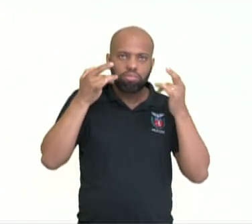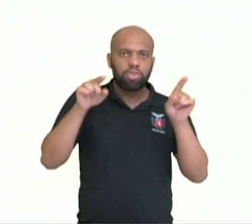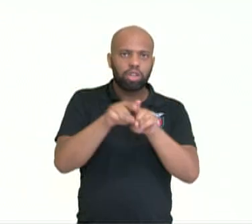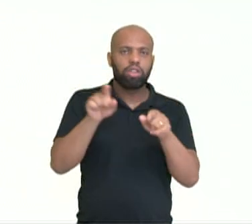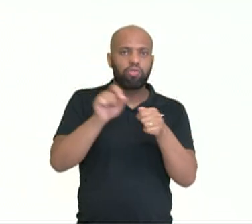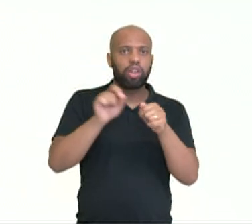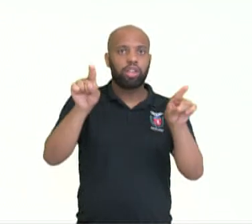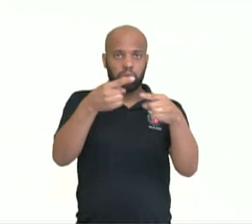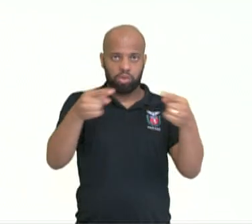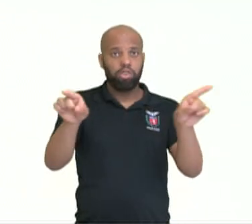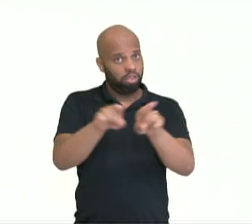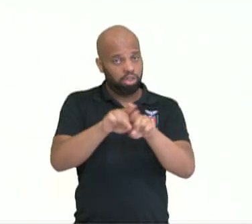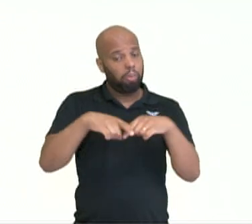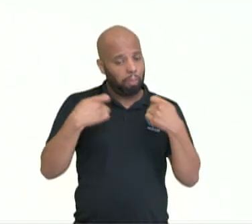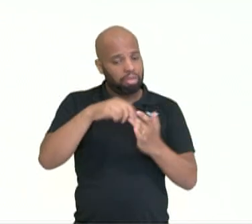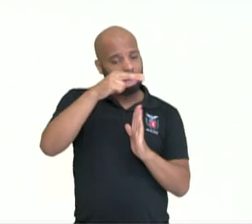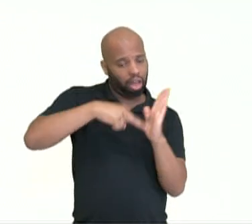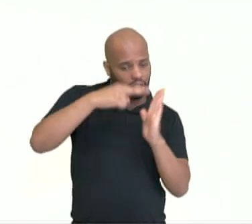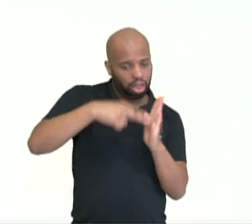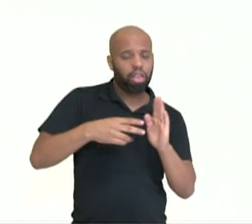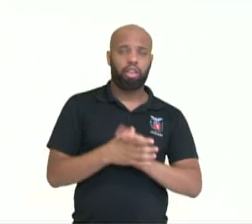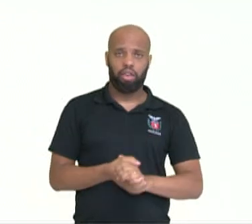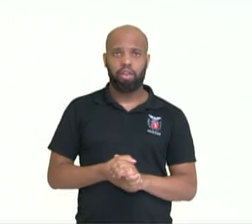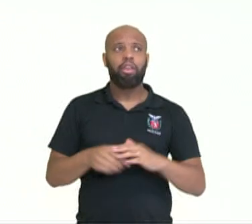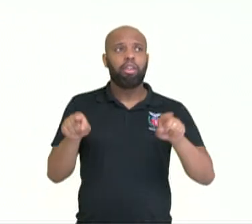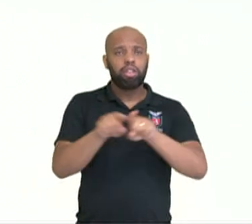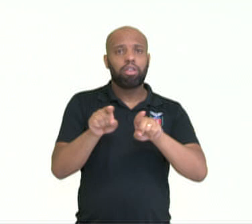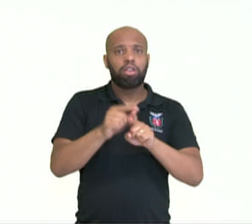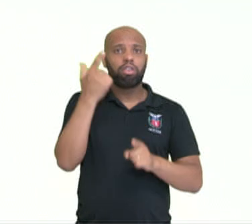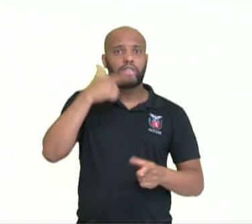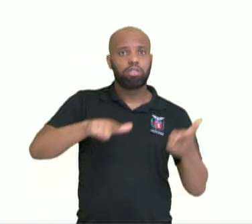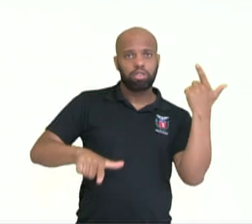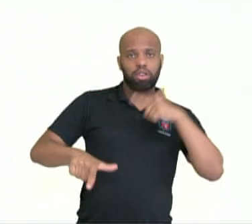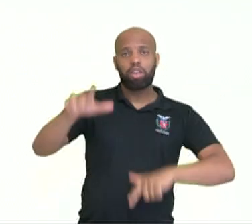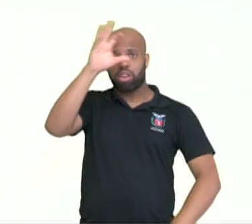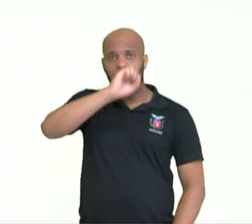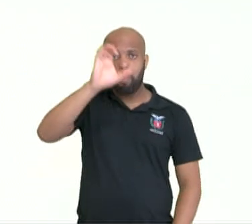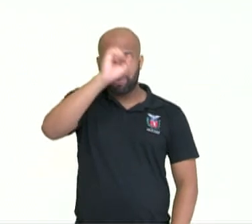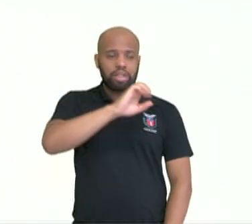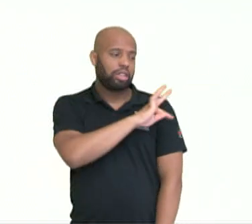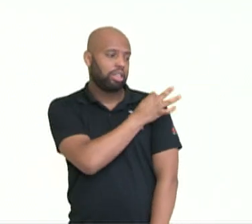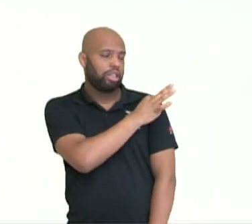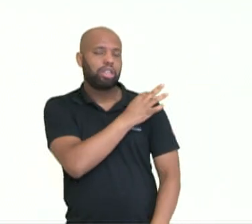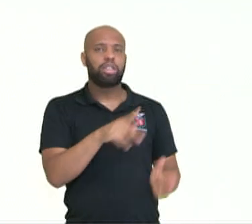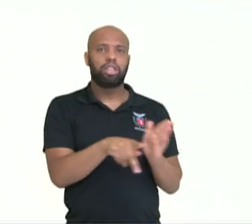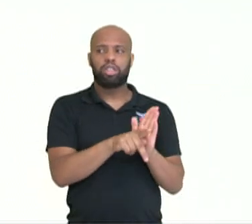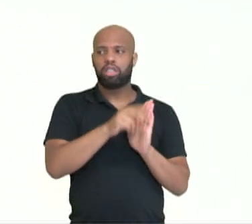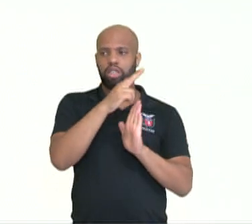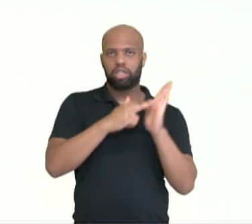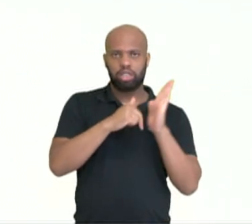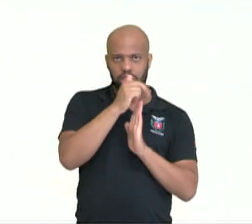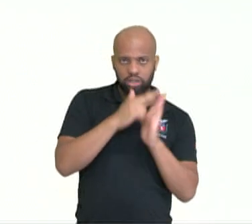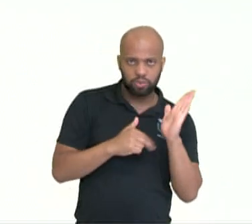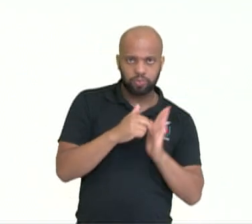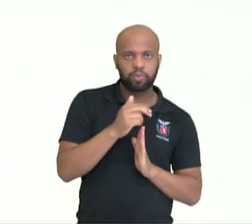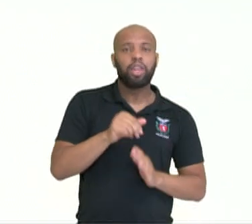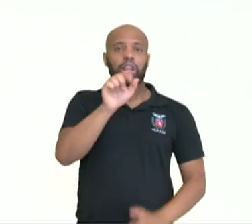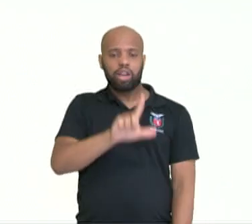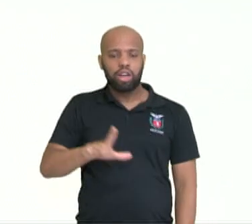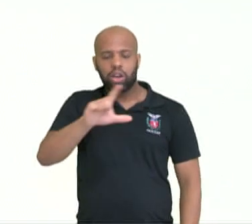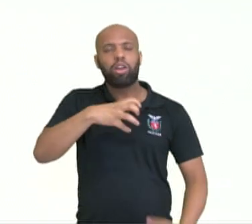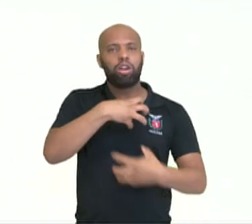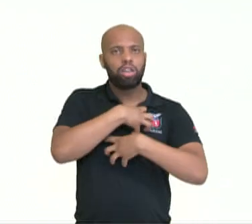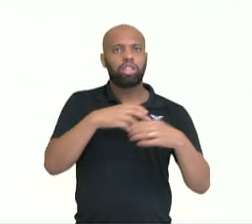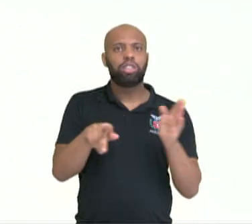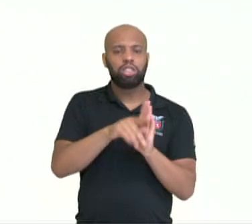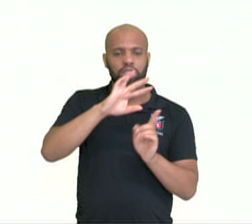uma música, né, até para você aprender uma técnica de pintura. Então, a literatura é uma forma de arte que baseia